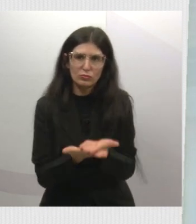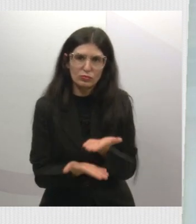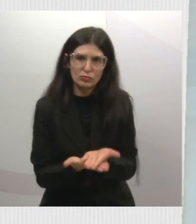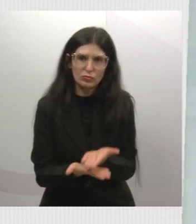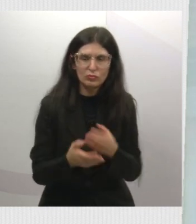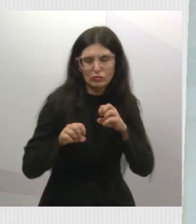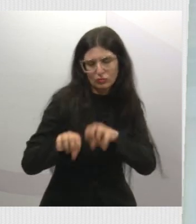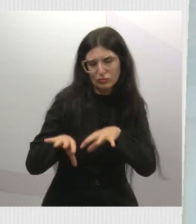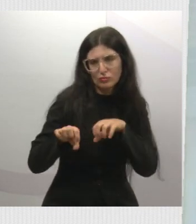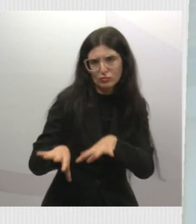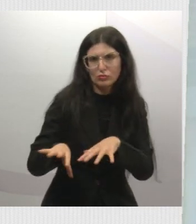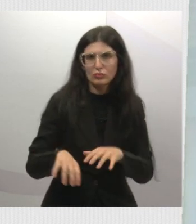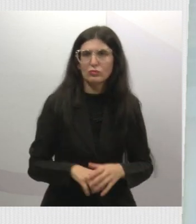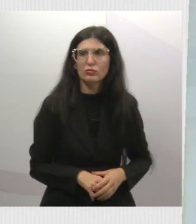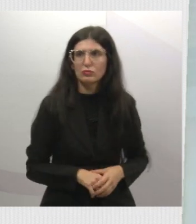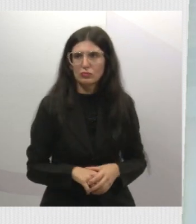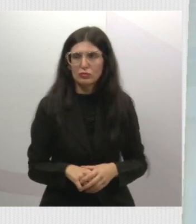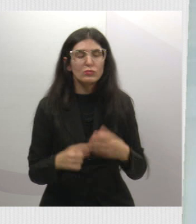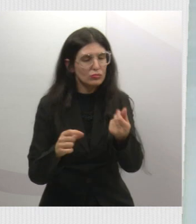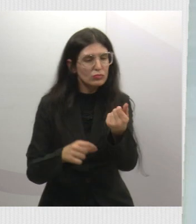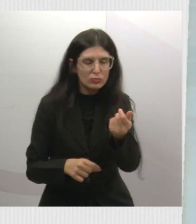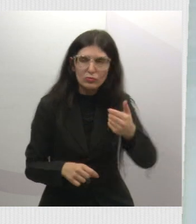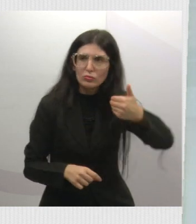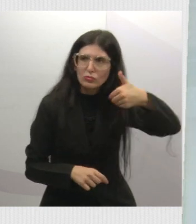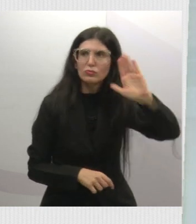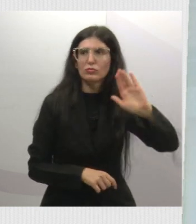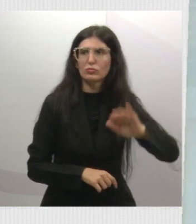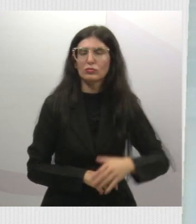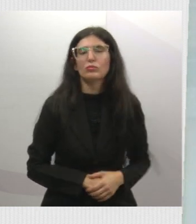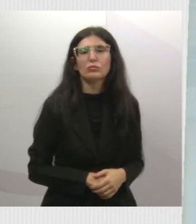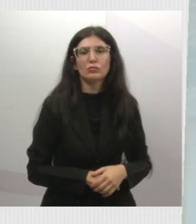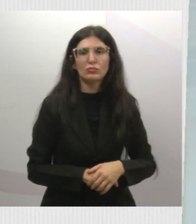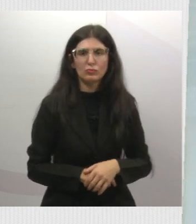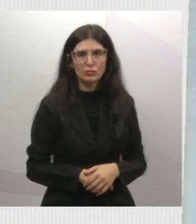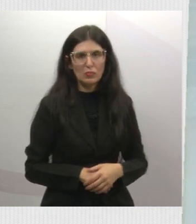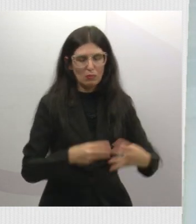dentro da divisão aritmética de 3 quadrimestres.